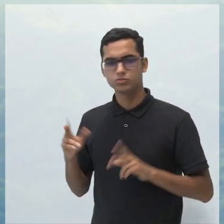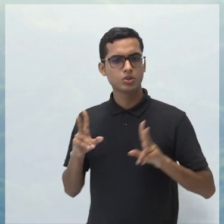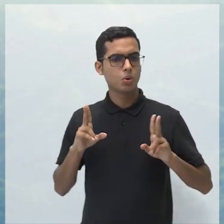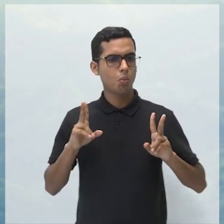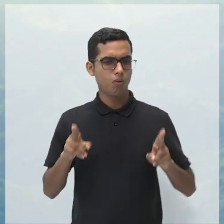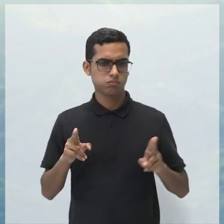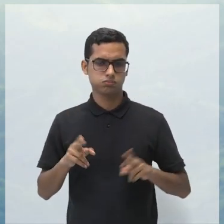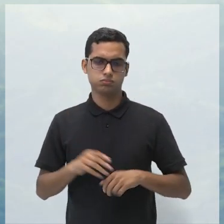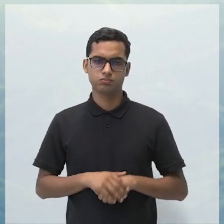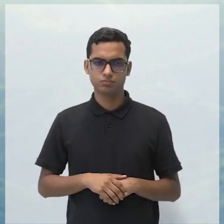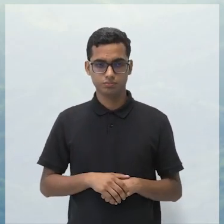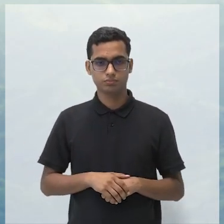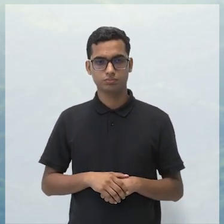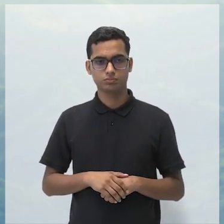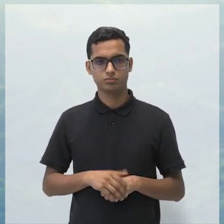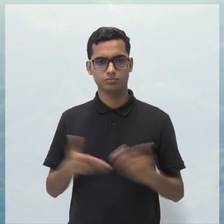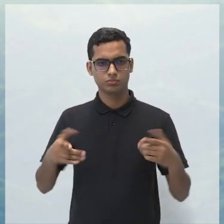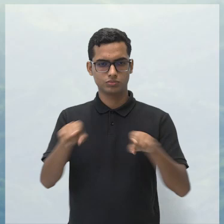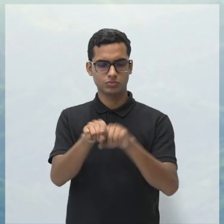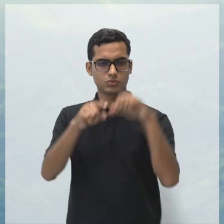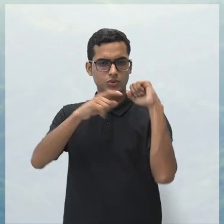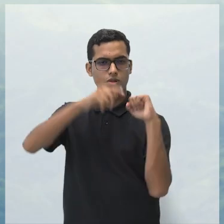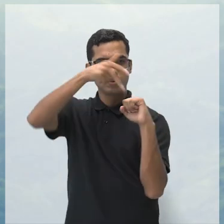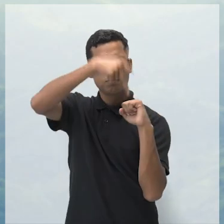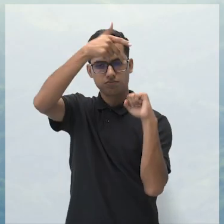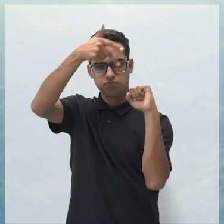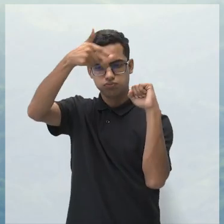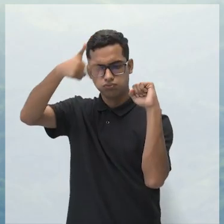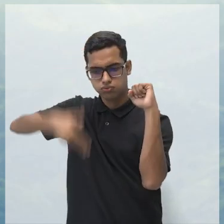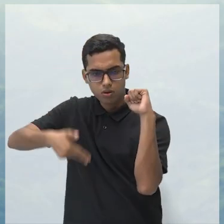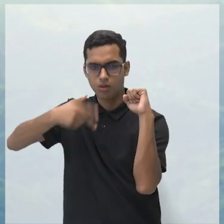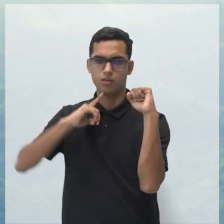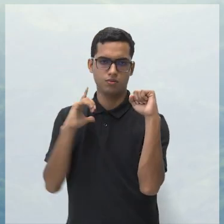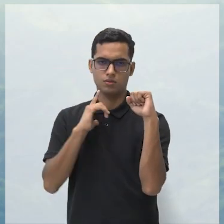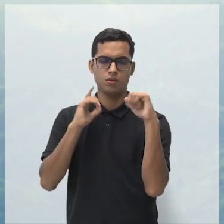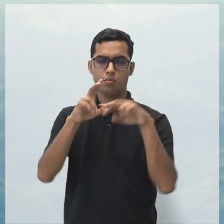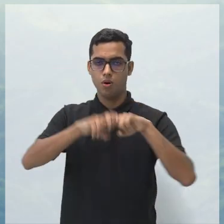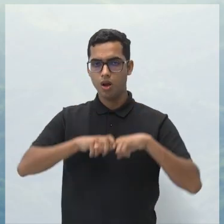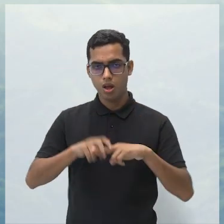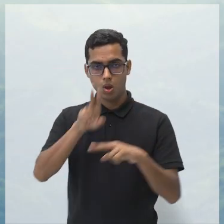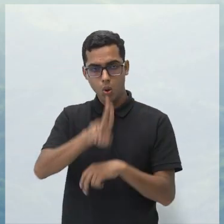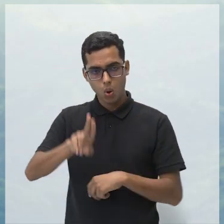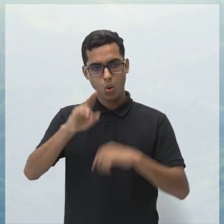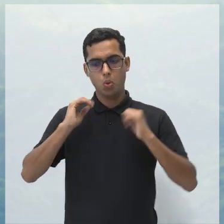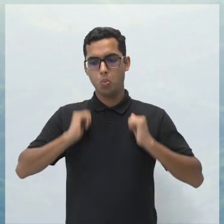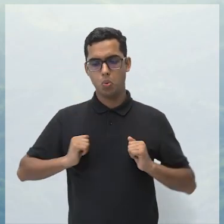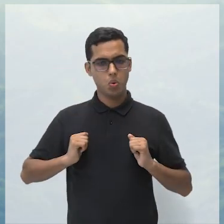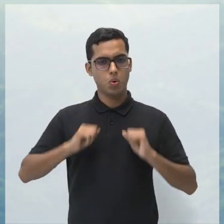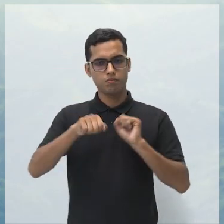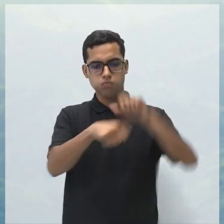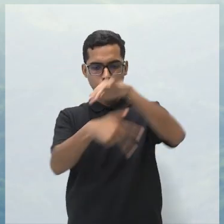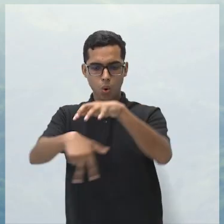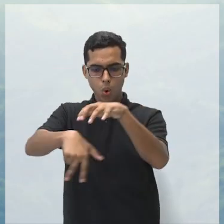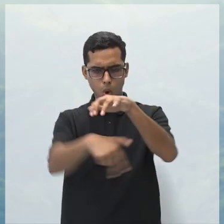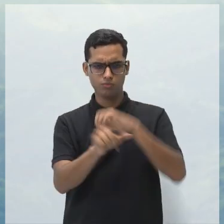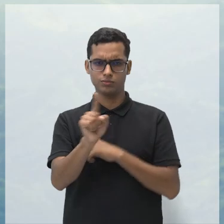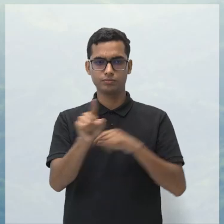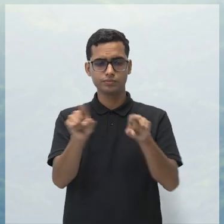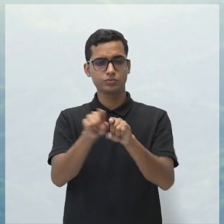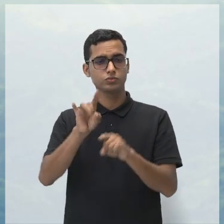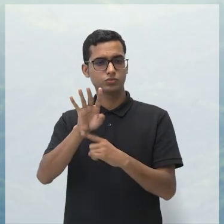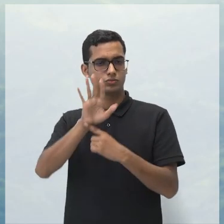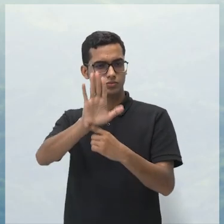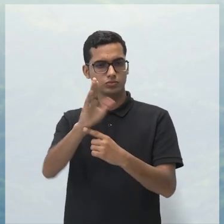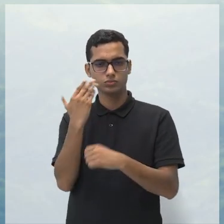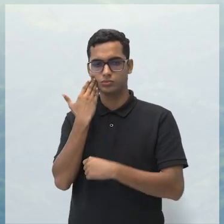estrutura. Claro que eu não vou fazer aqui o salto porque eu não estou com paraquedas, não estou equipado para fazer. Só vim para cá para mostrar para vocês. O